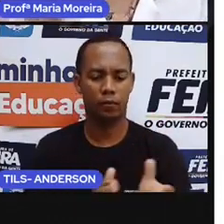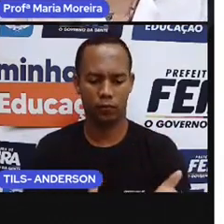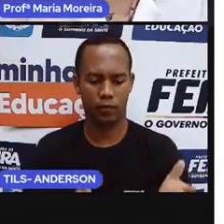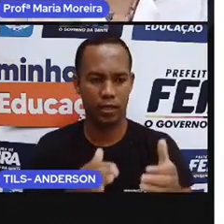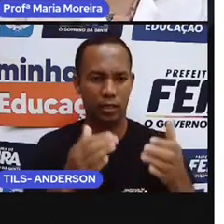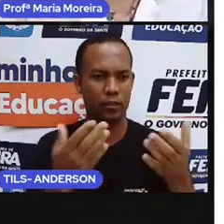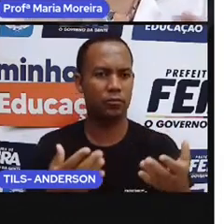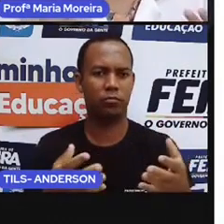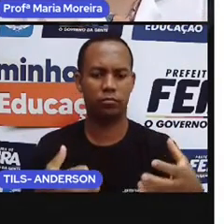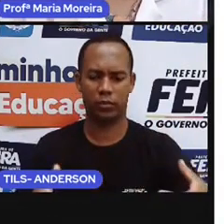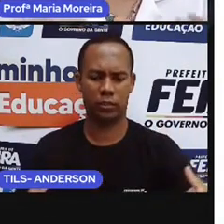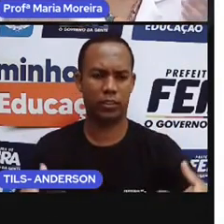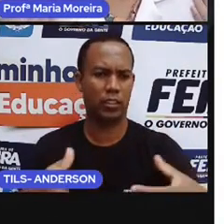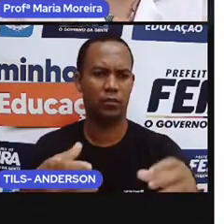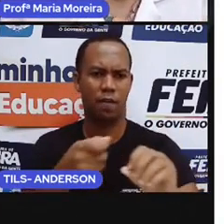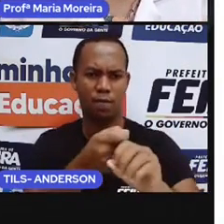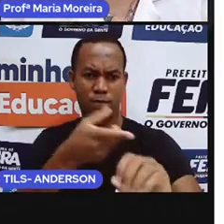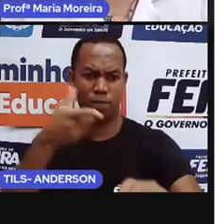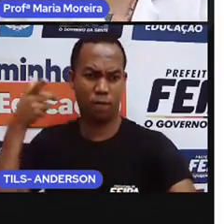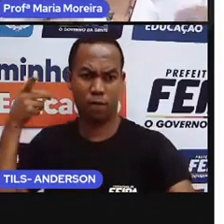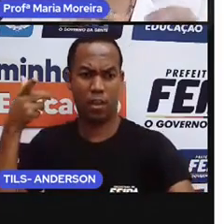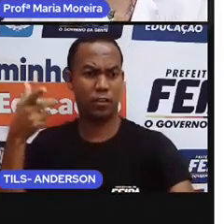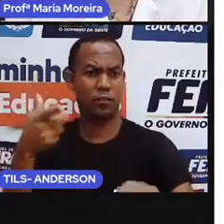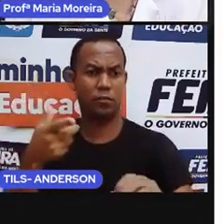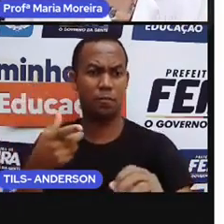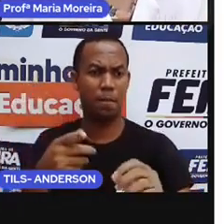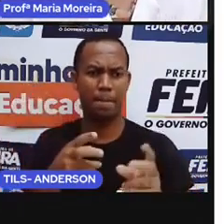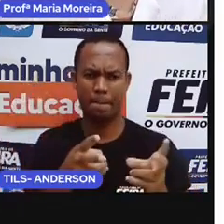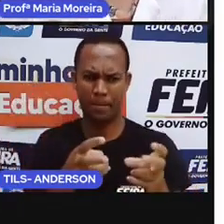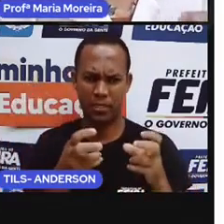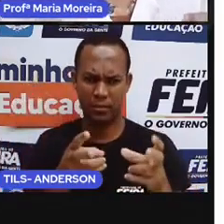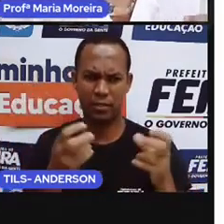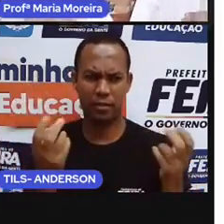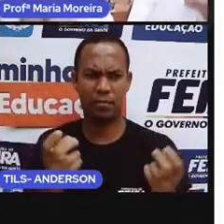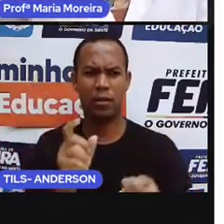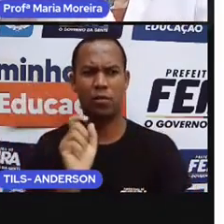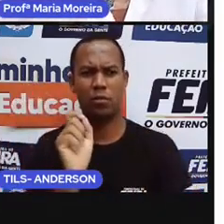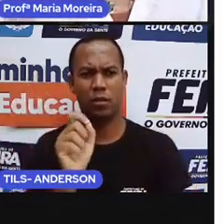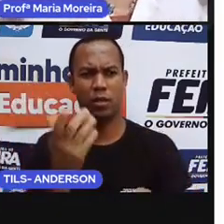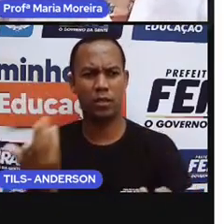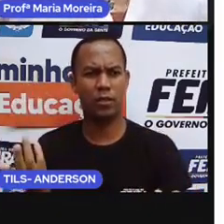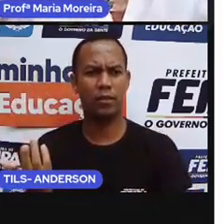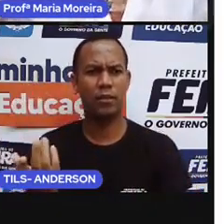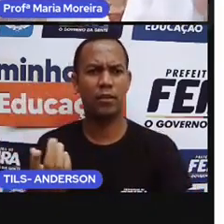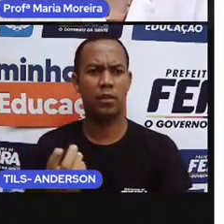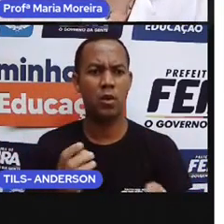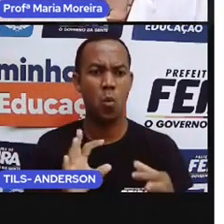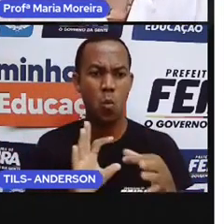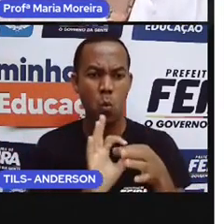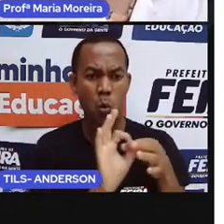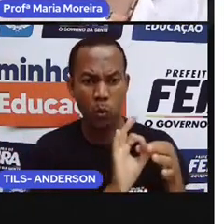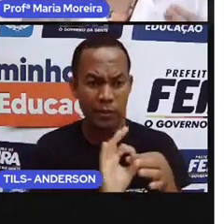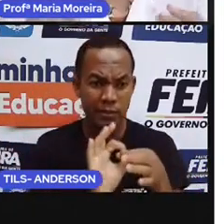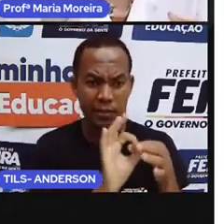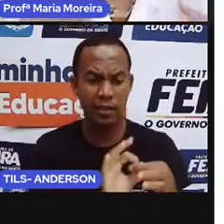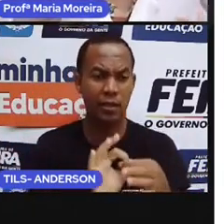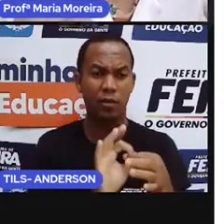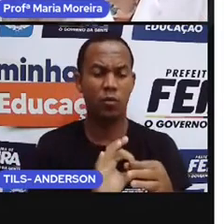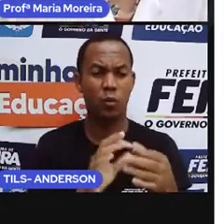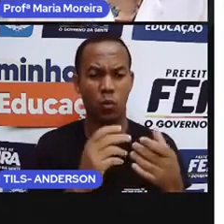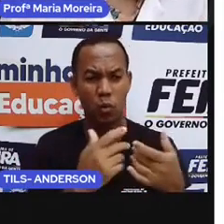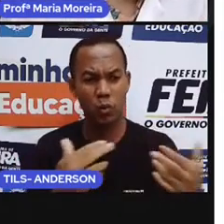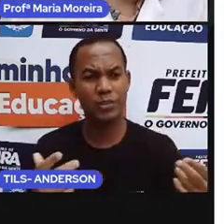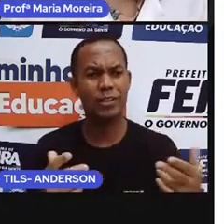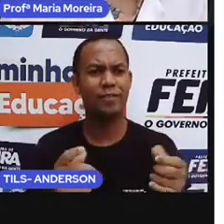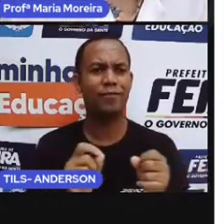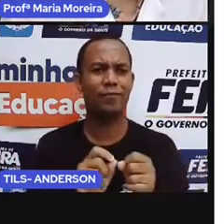cerâmica, cestos, flechas, arcos. Então, percebam, existe o quê? Uma união para que essas coisas elas